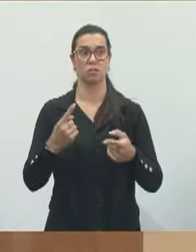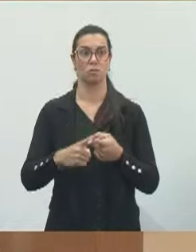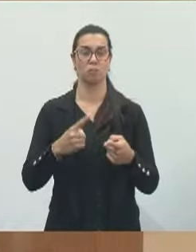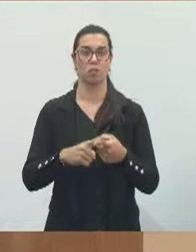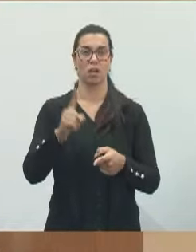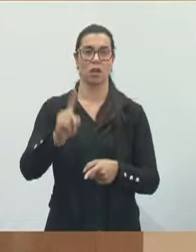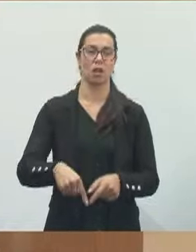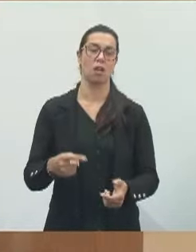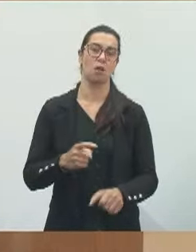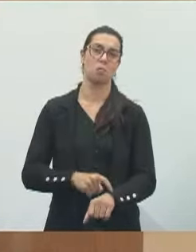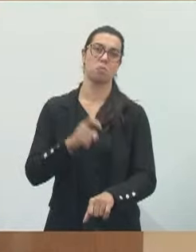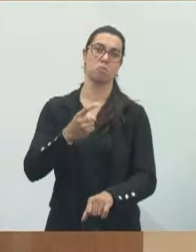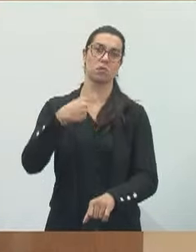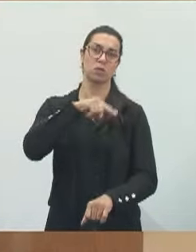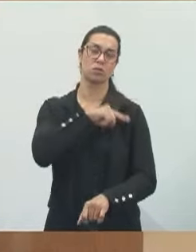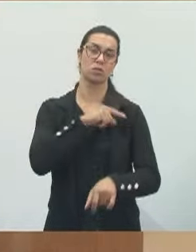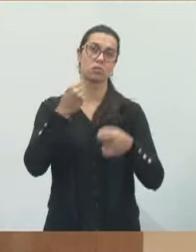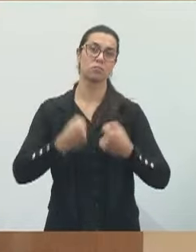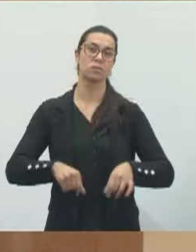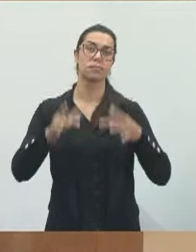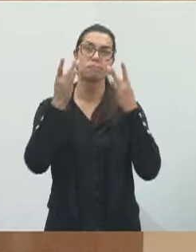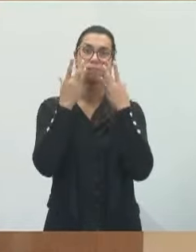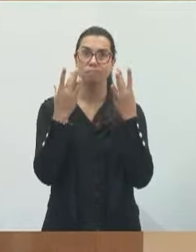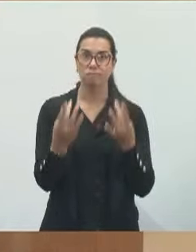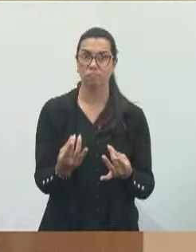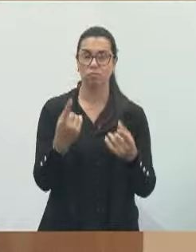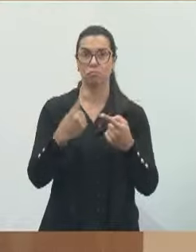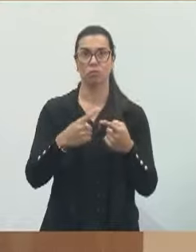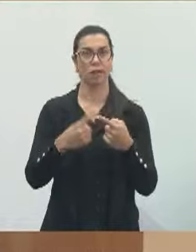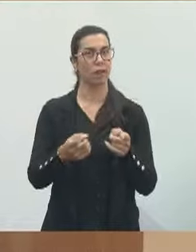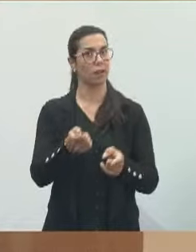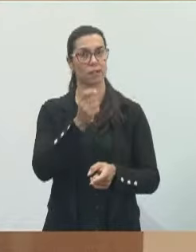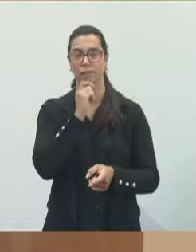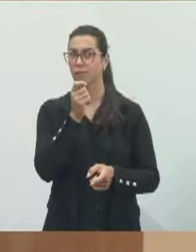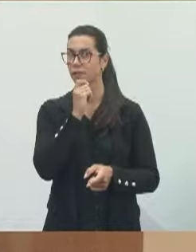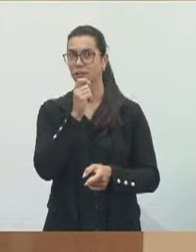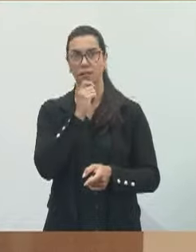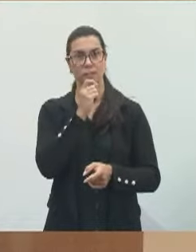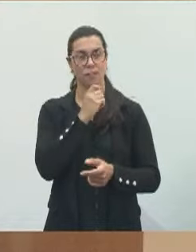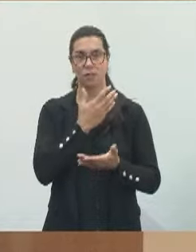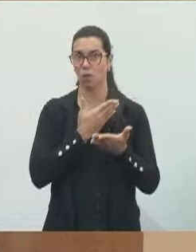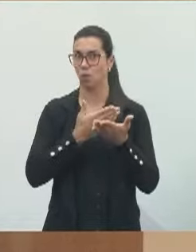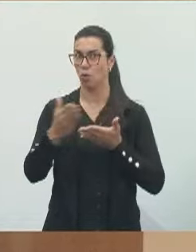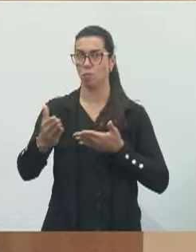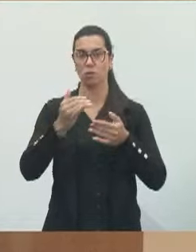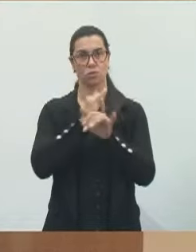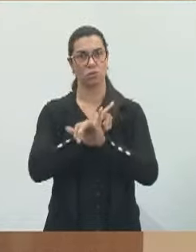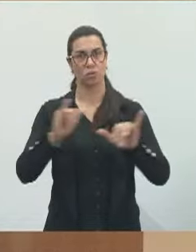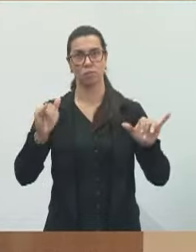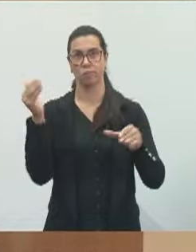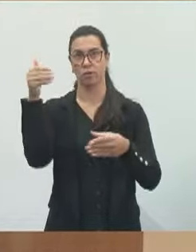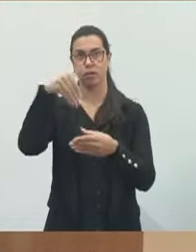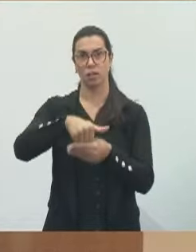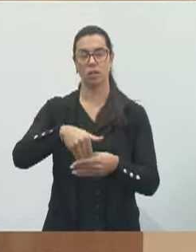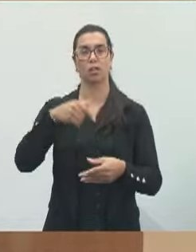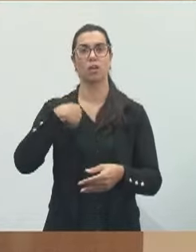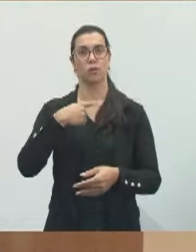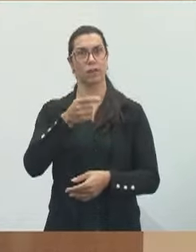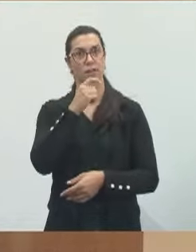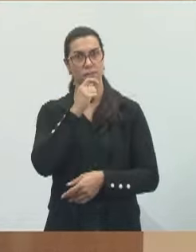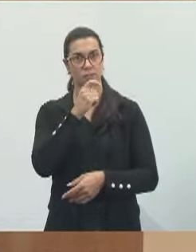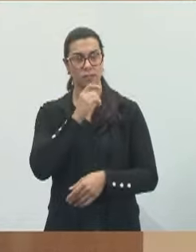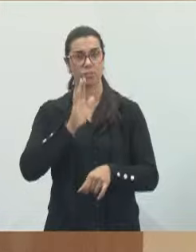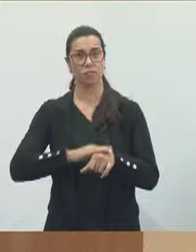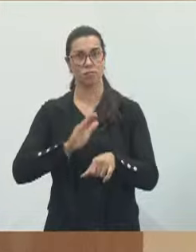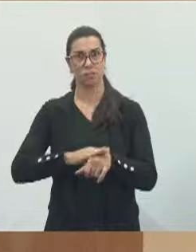é o momento que a gente tem que se atentar a isso, porque eu acho que ainda não começou a campanha eleitoral e eu ainda vou fazer o meu trabalho